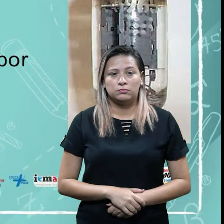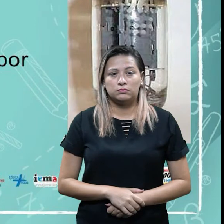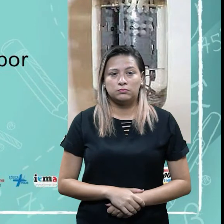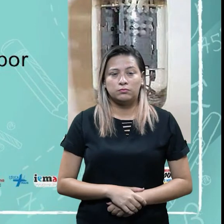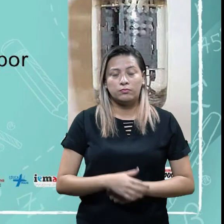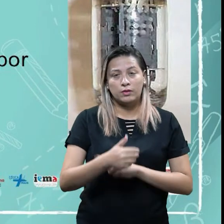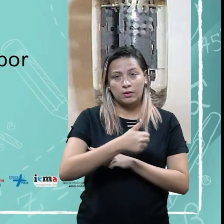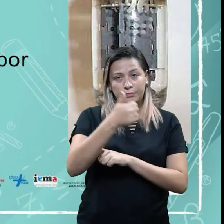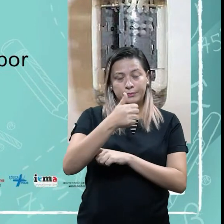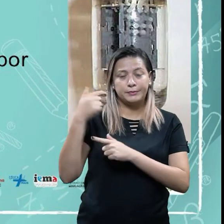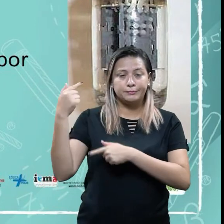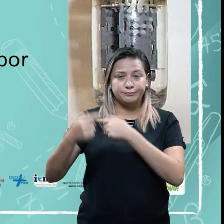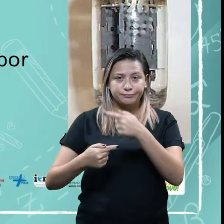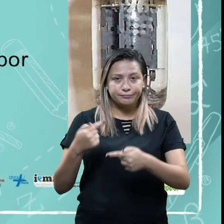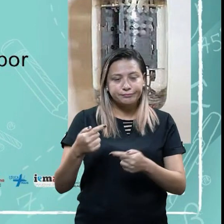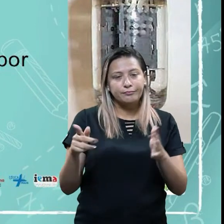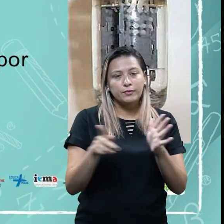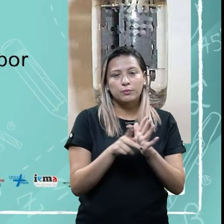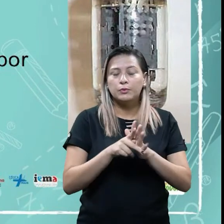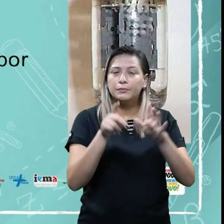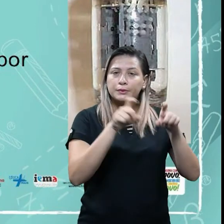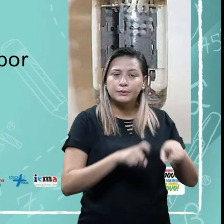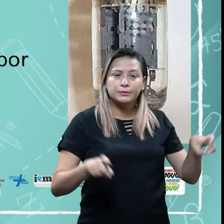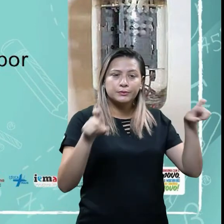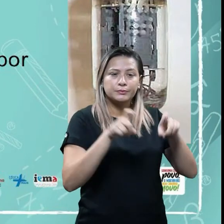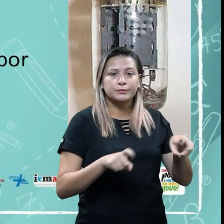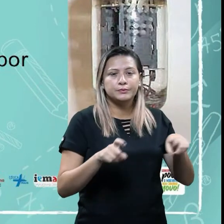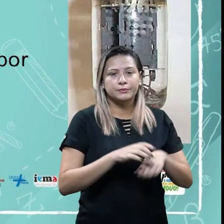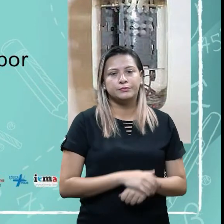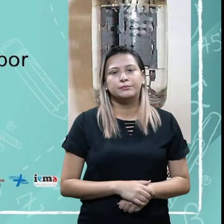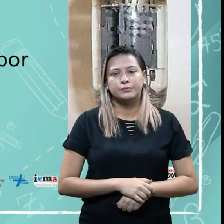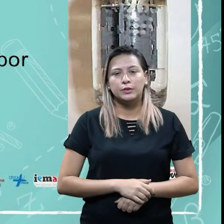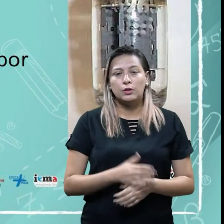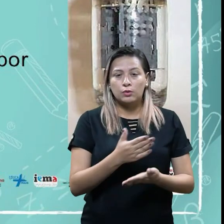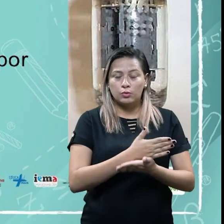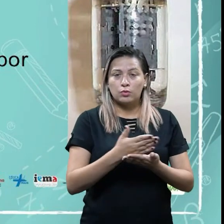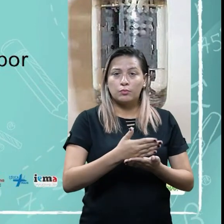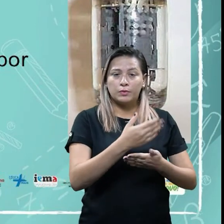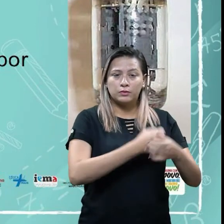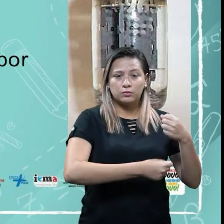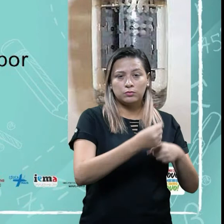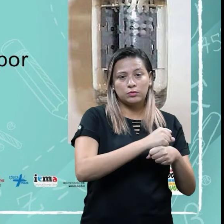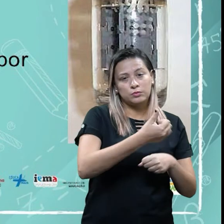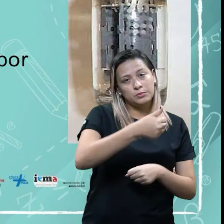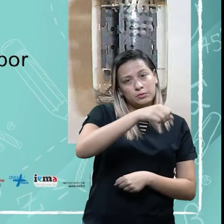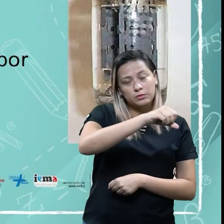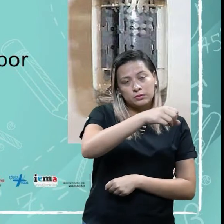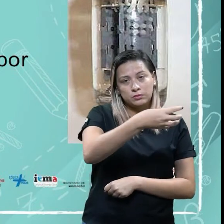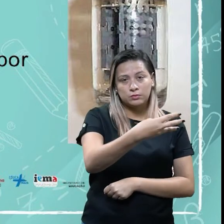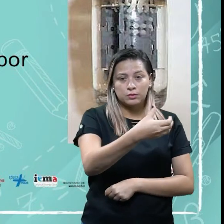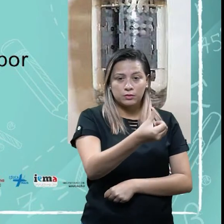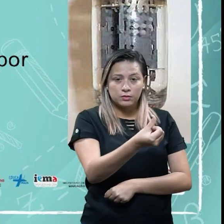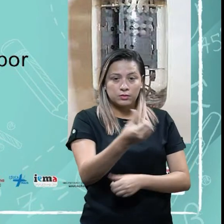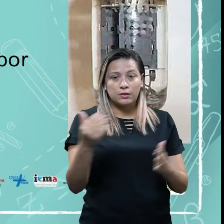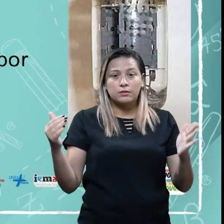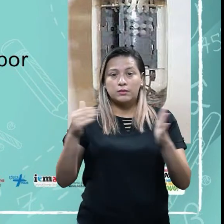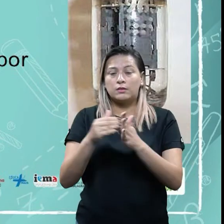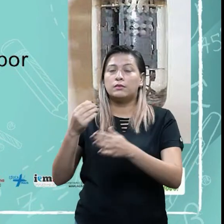A primeira geração de computadores, tá? Ela vai de 1946 a